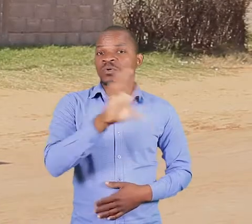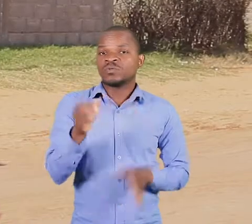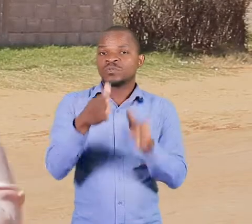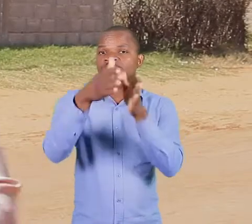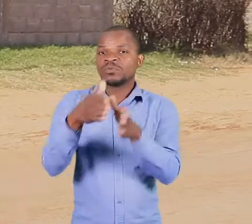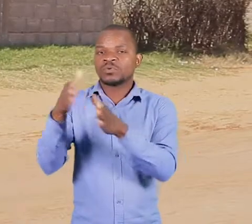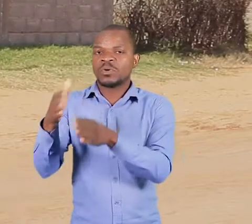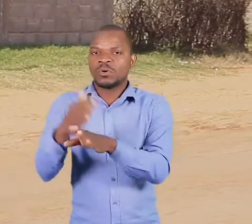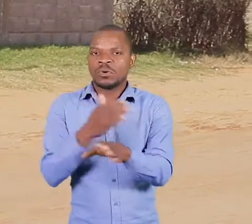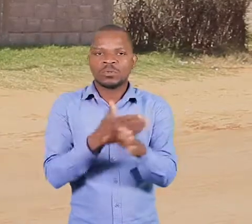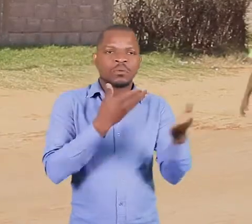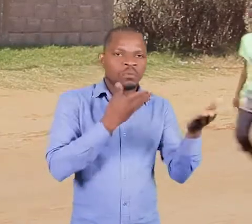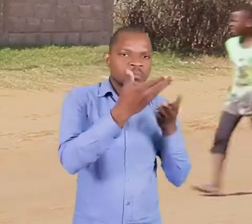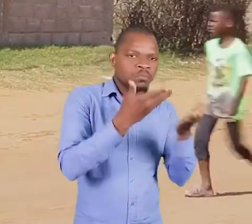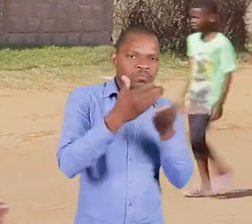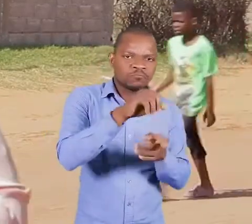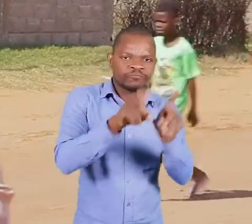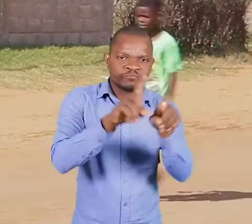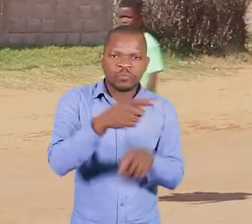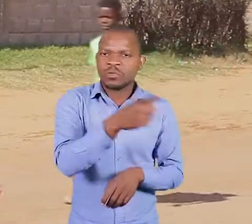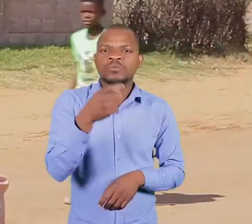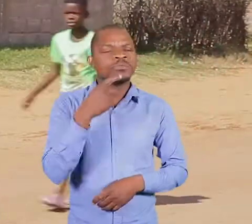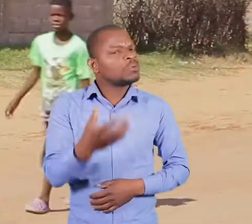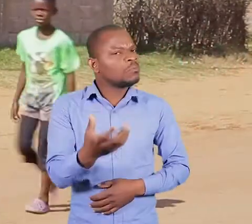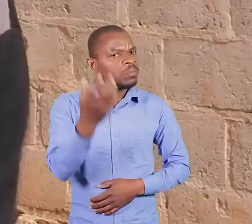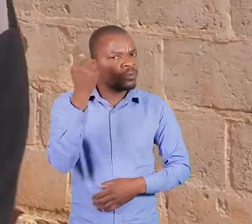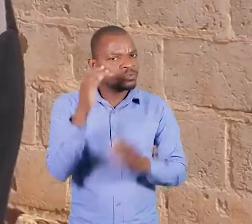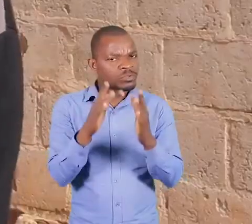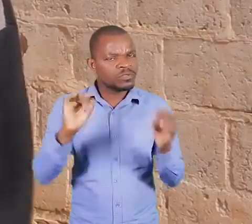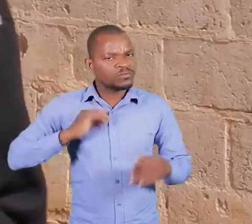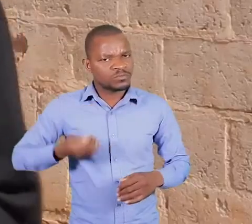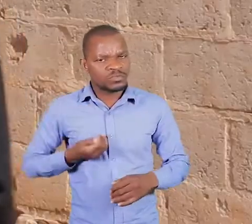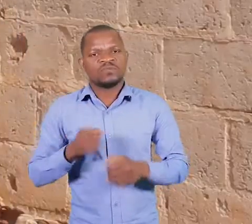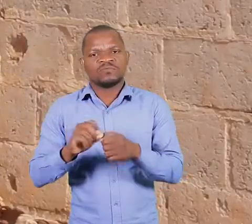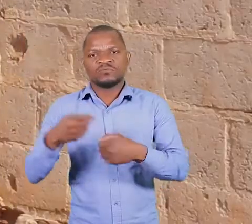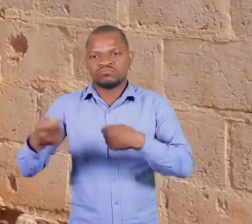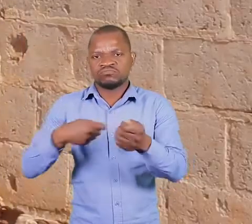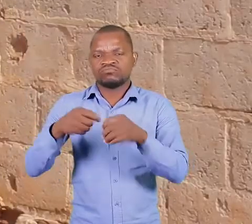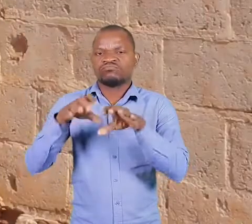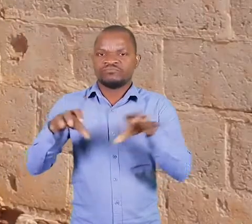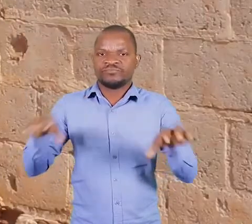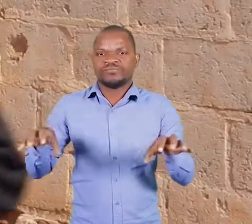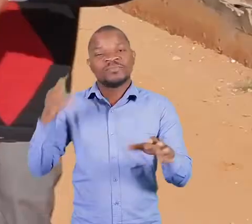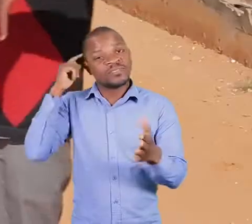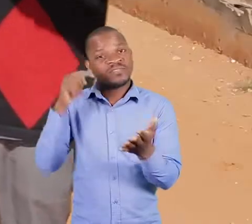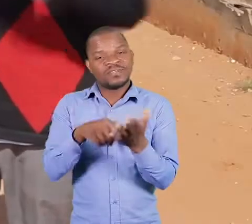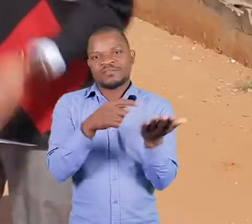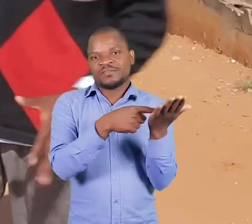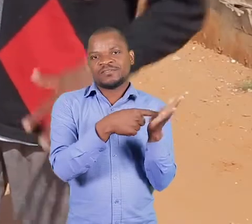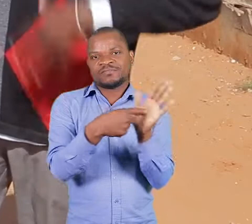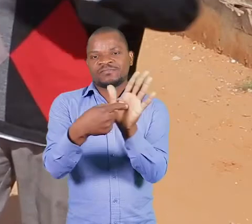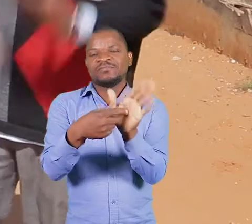Quase todos com quem conversamos não vêem problema em vender no mercado. Não vem. Isso mostra que as pessoas